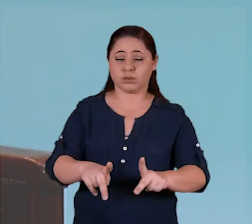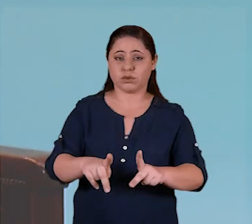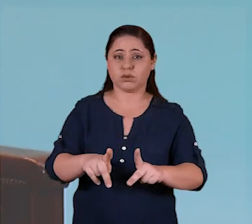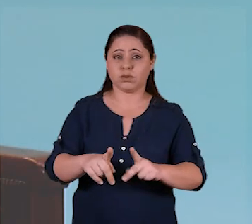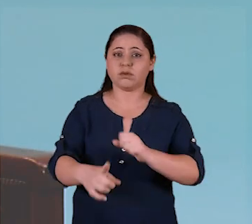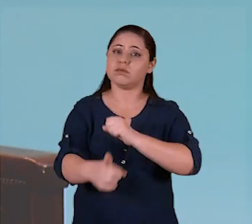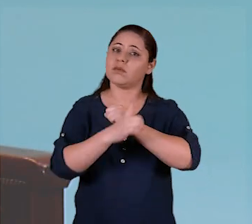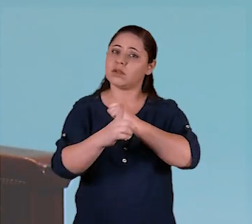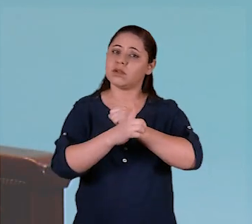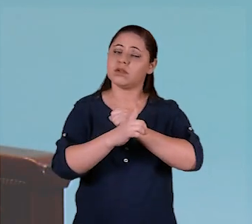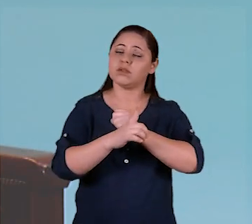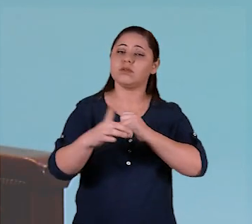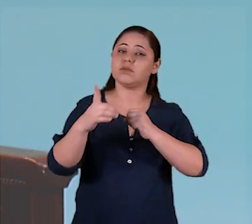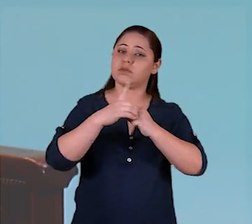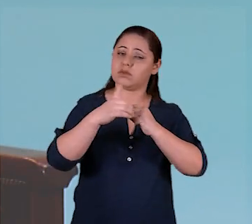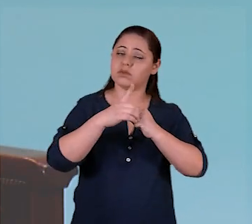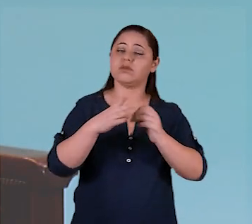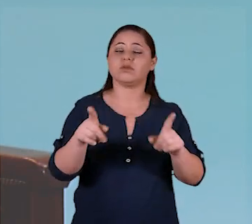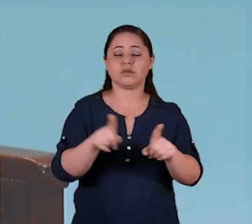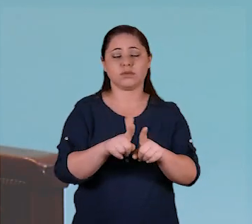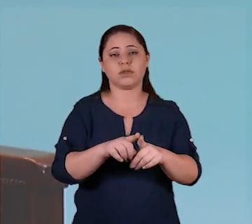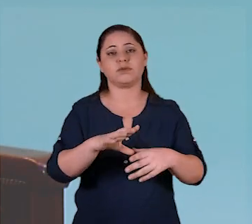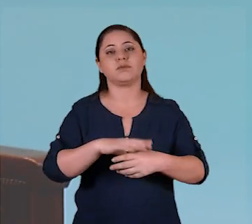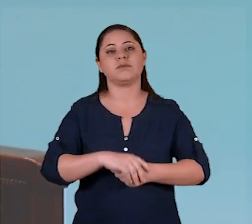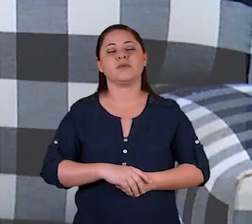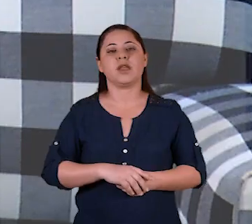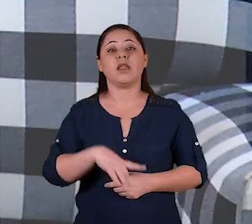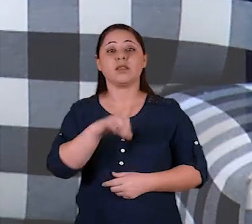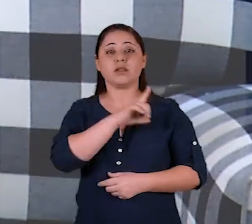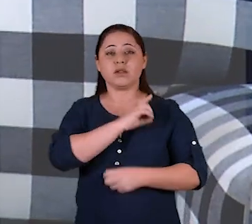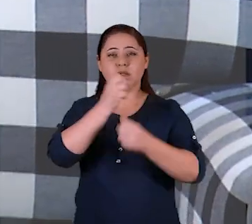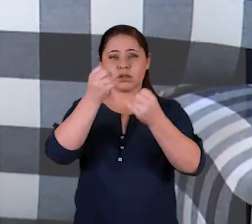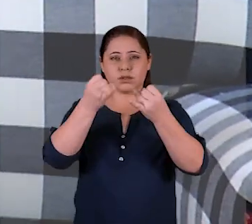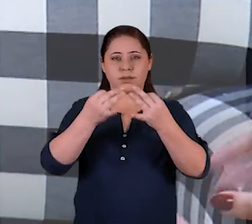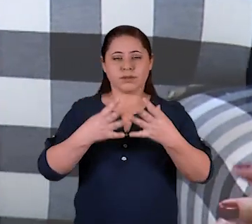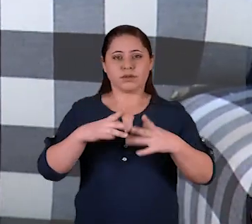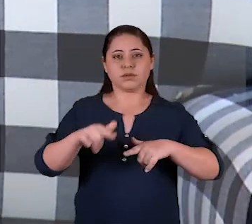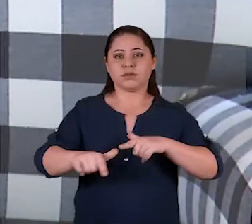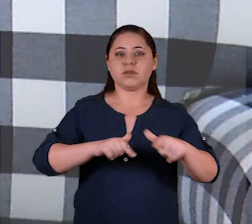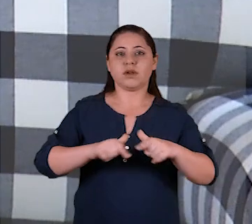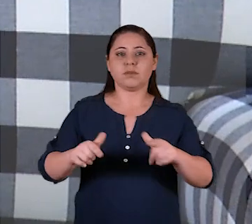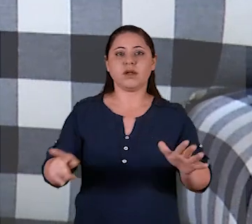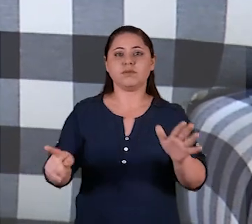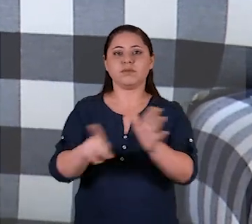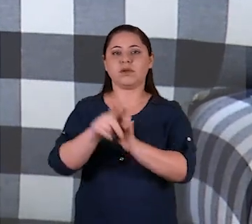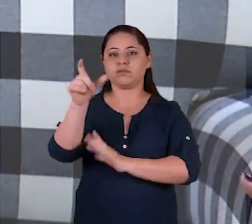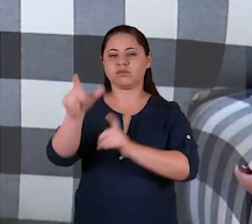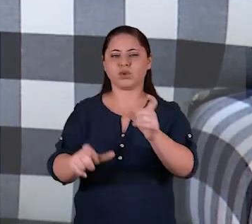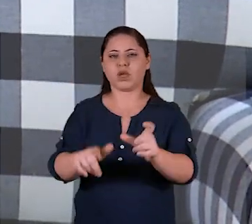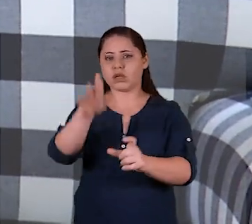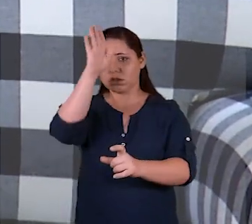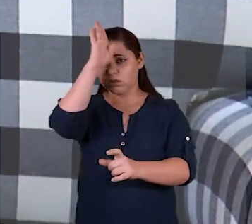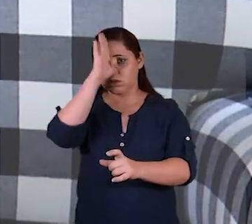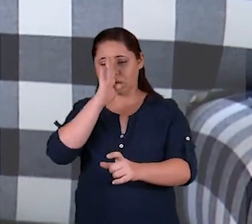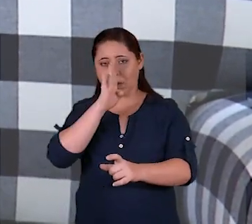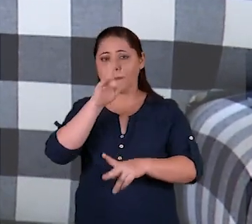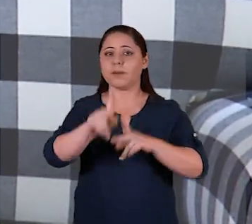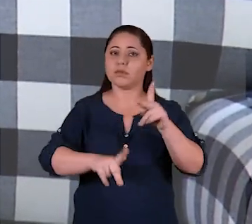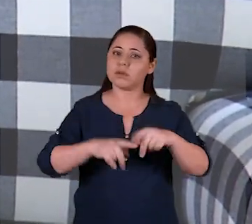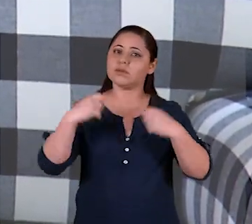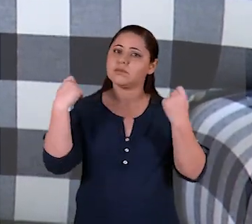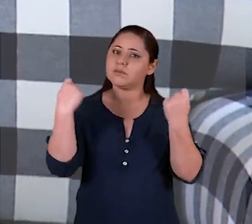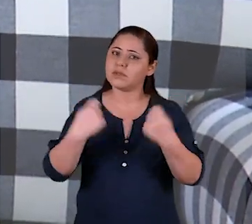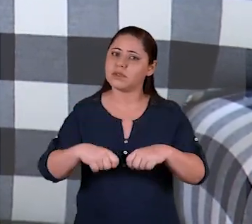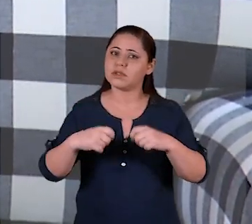atendida pela doutora, pelo serviço da defensoria. Delegada Sueli, agora falar um pouquinho sobre esse trabalho de vocês. É gratuito, né? A população tem